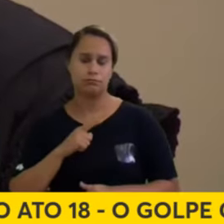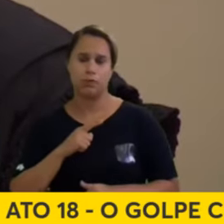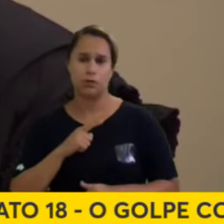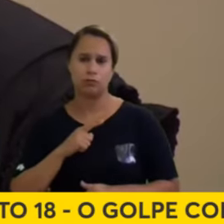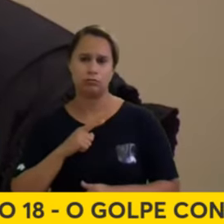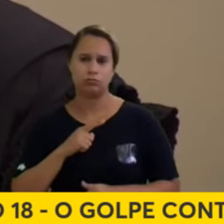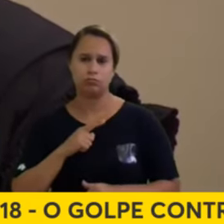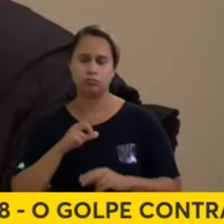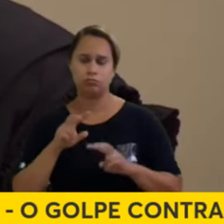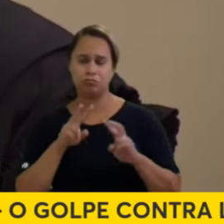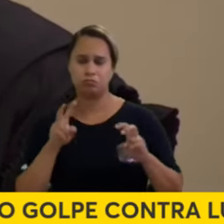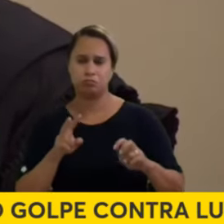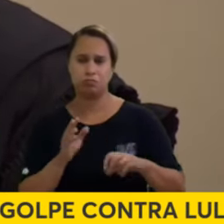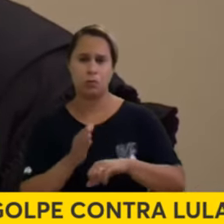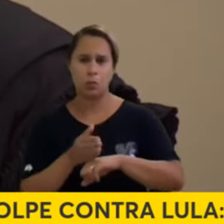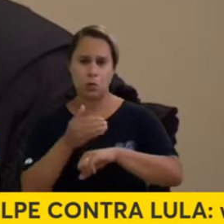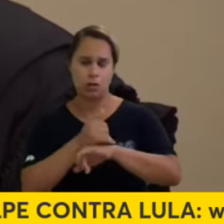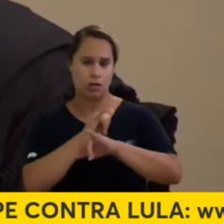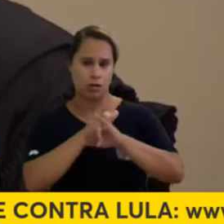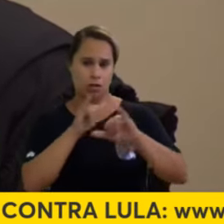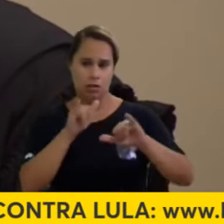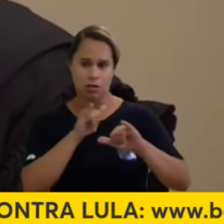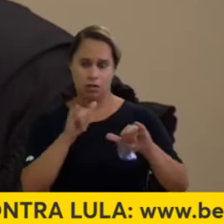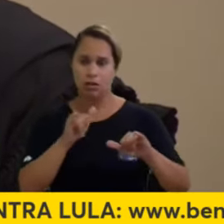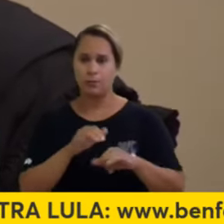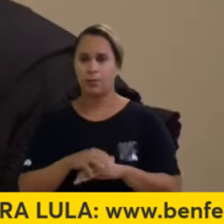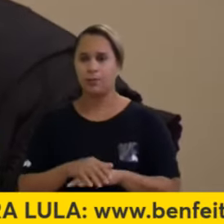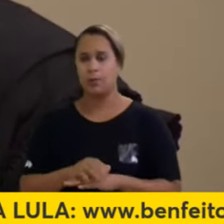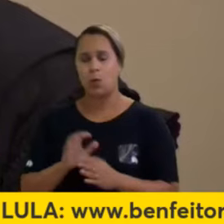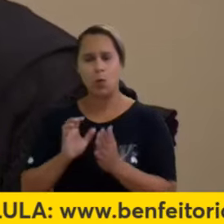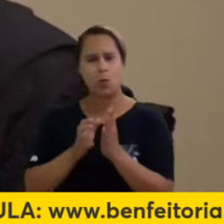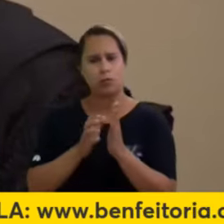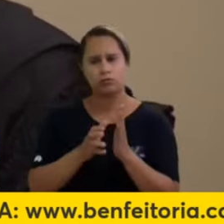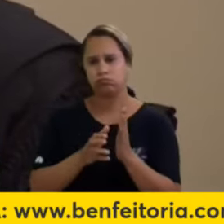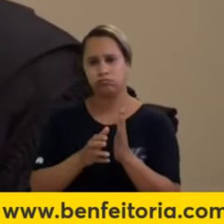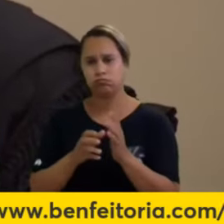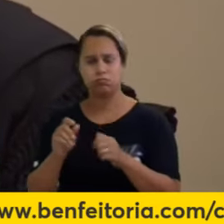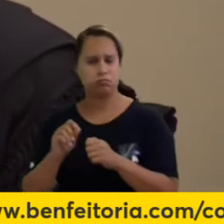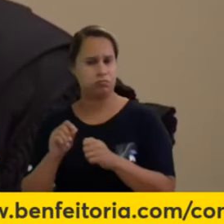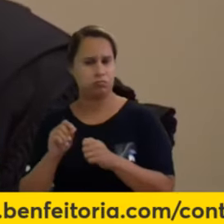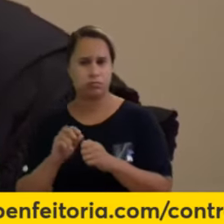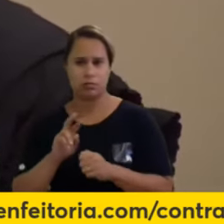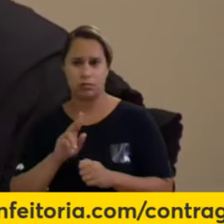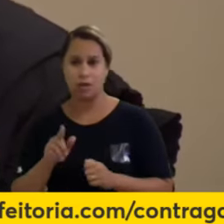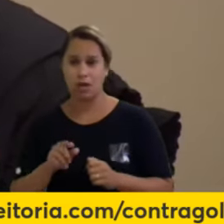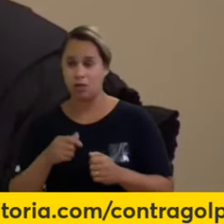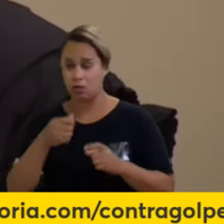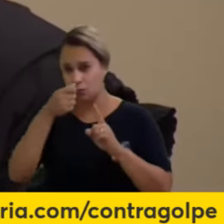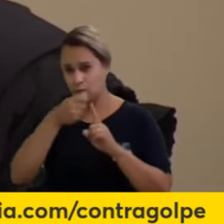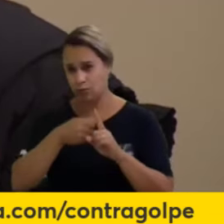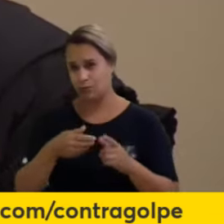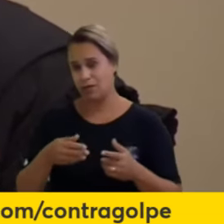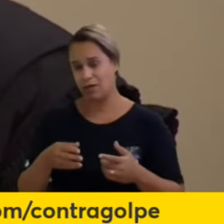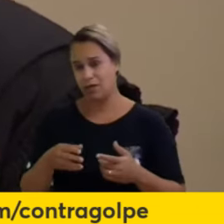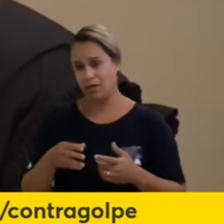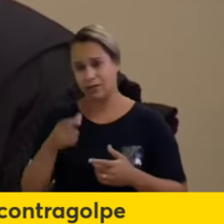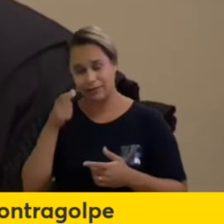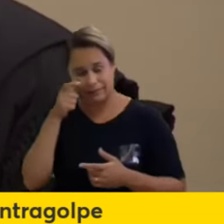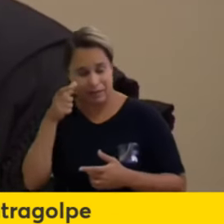contas O partido não faria esse tipo de despesa nos dois meses imediatamente anteriores ao período eleitoral gratuitamente sem nenhum